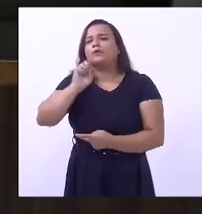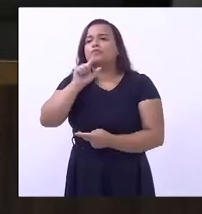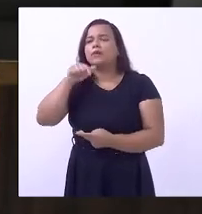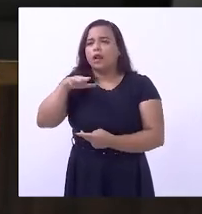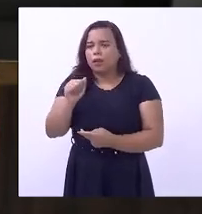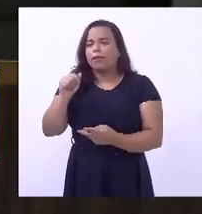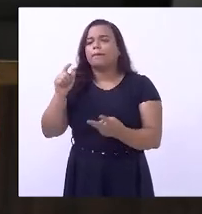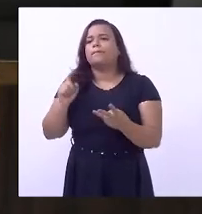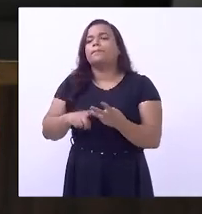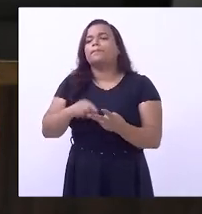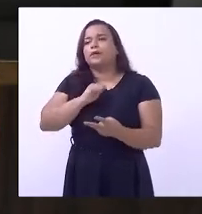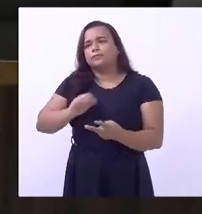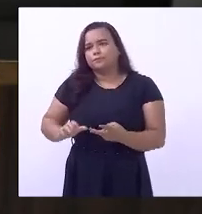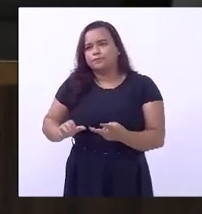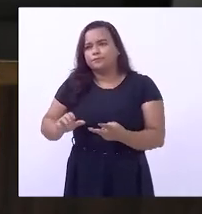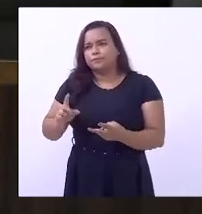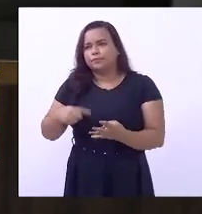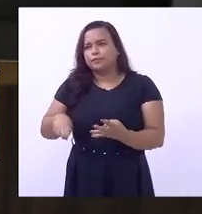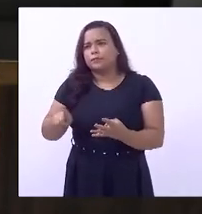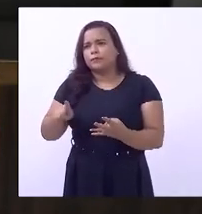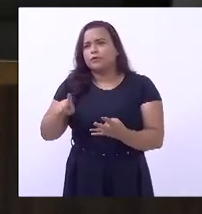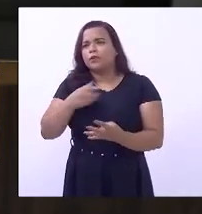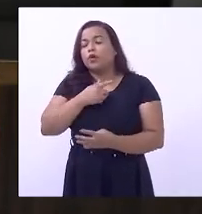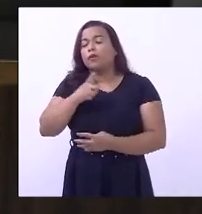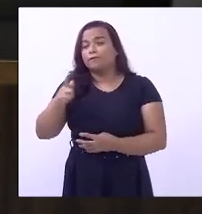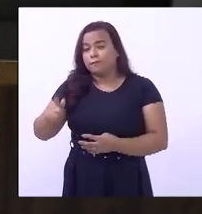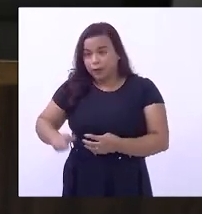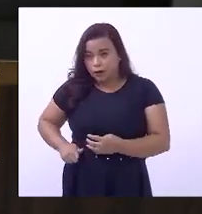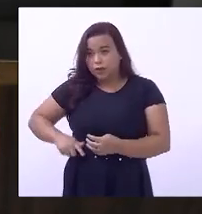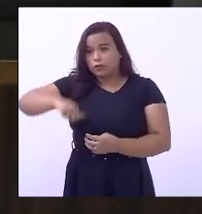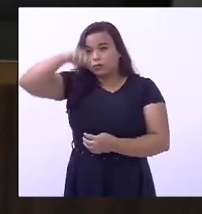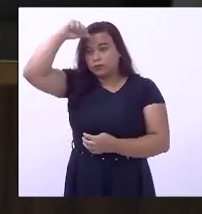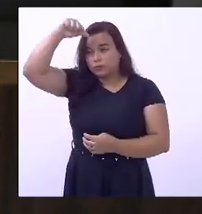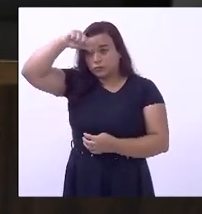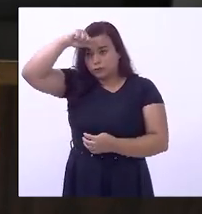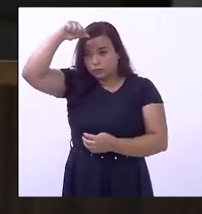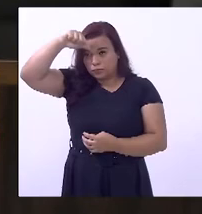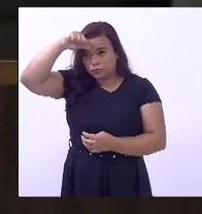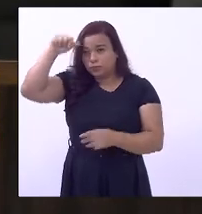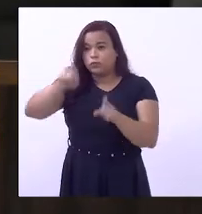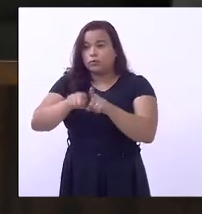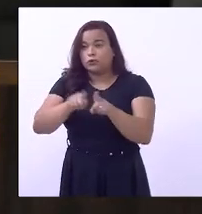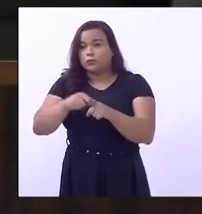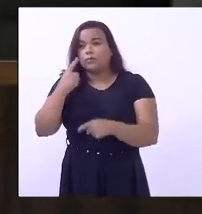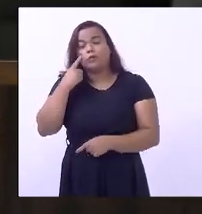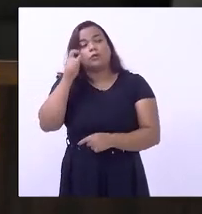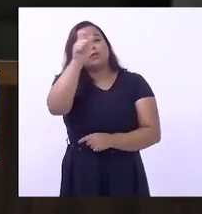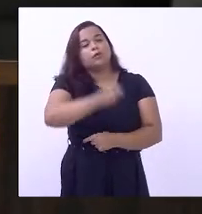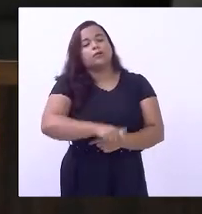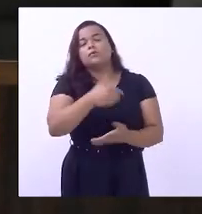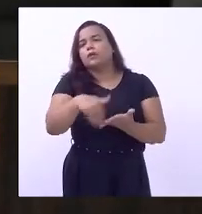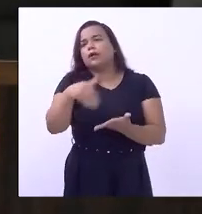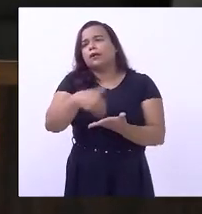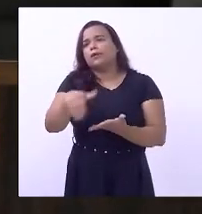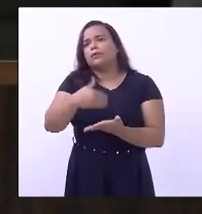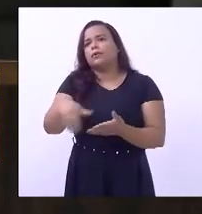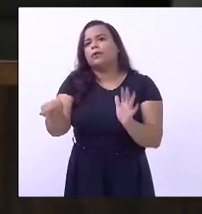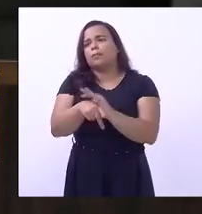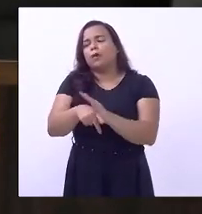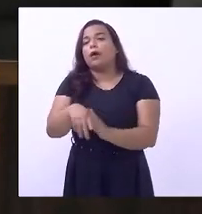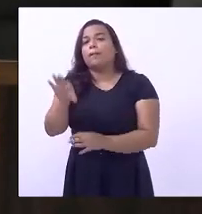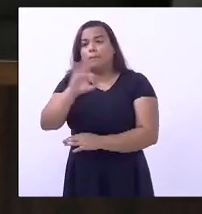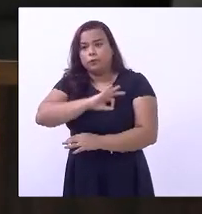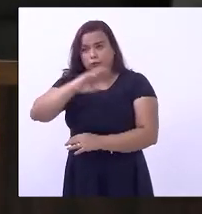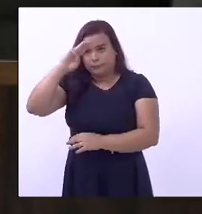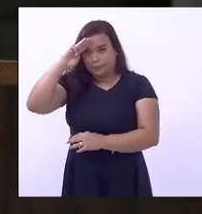governador do Estado do Rio de Janeiro, Cláudio Castro, com vistas ao secretário de Estado da Polícia Militar, Coronel PM Luiz Henrique Marinho